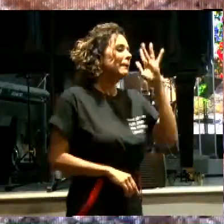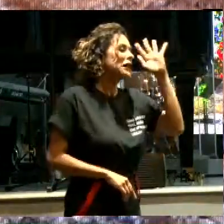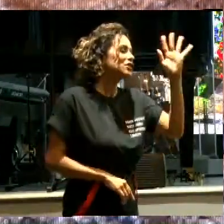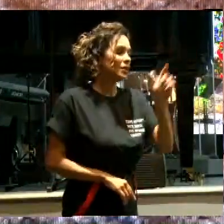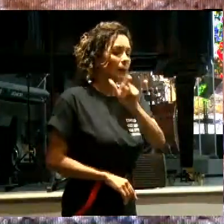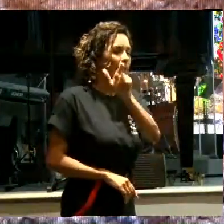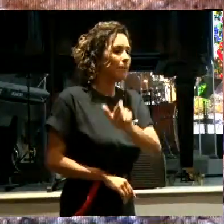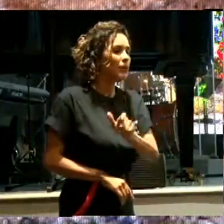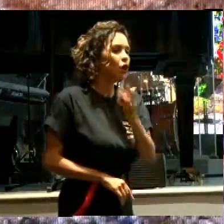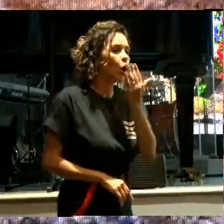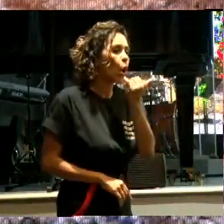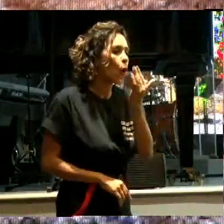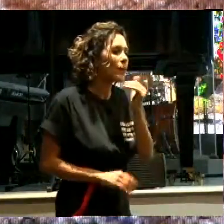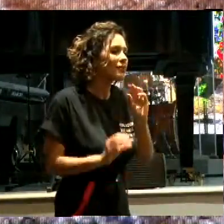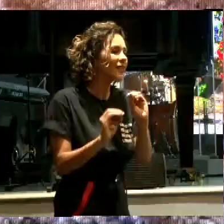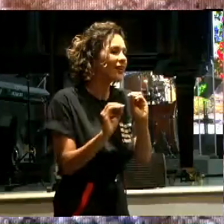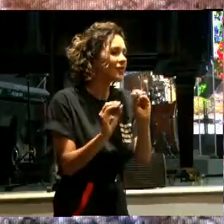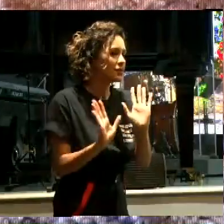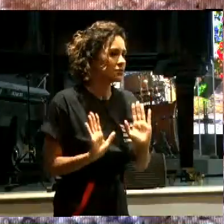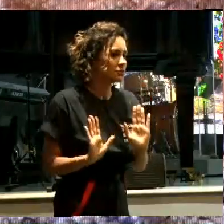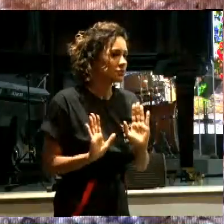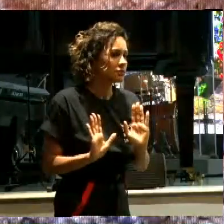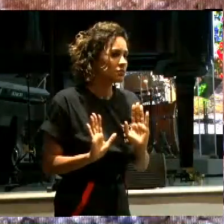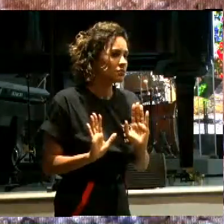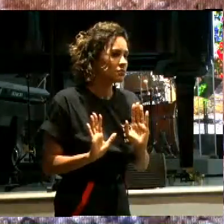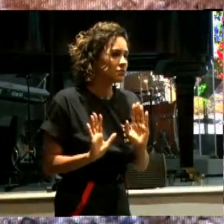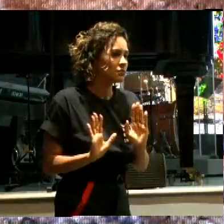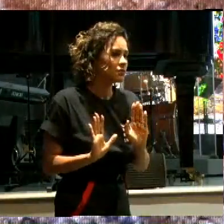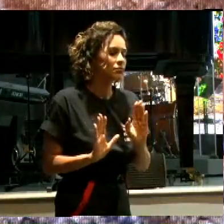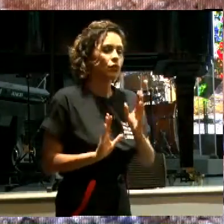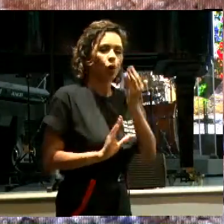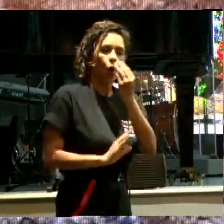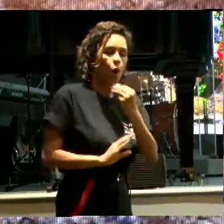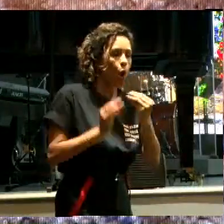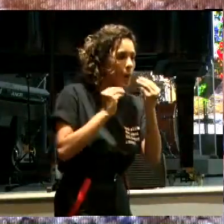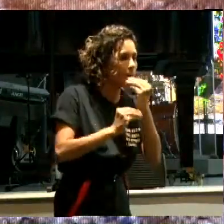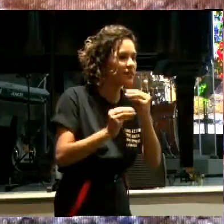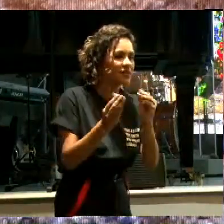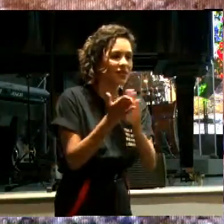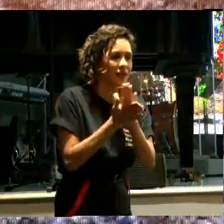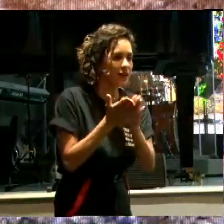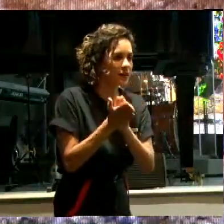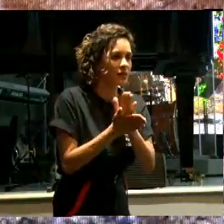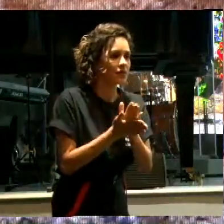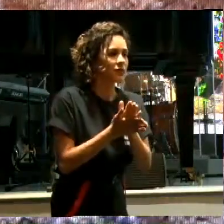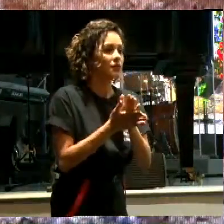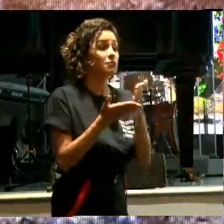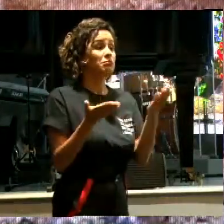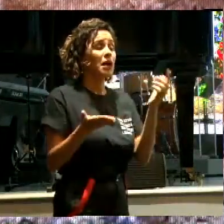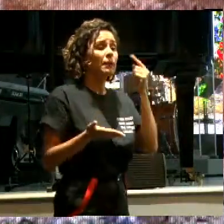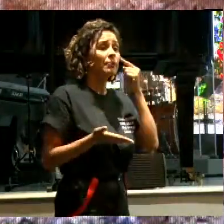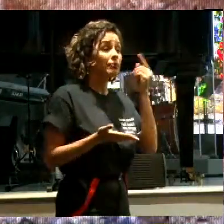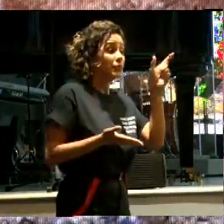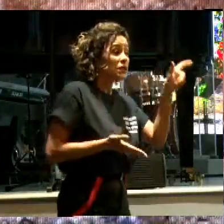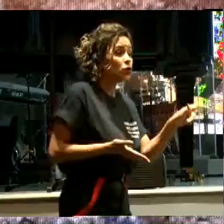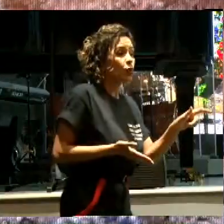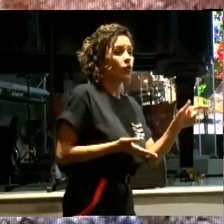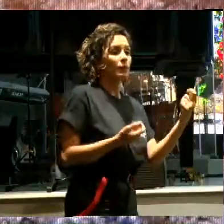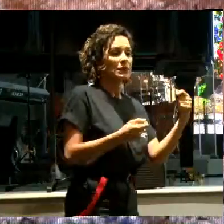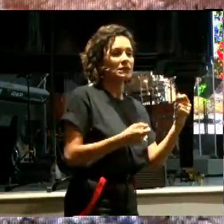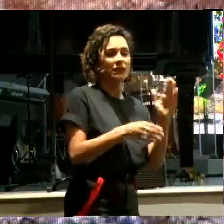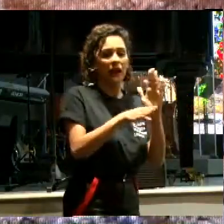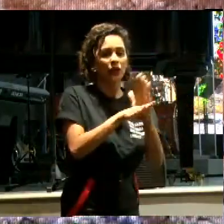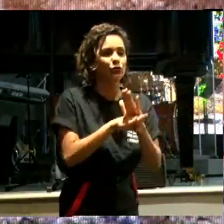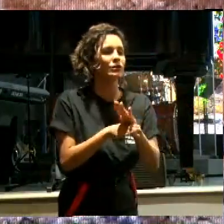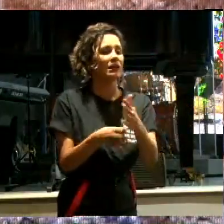não tem ninguém para ajudar ela. Tem que fazer, preparar café da manhã para os filhos e para a escola. Ter